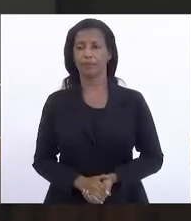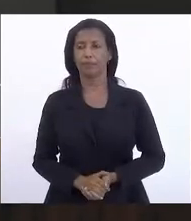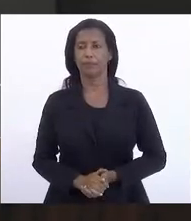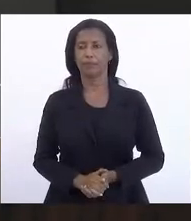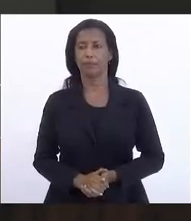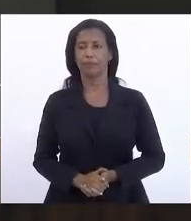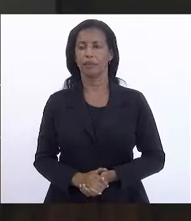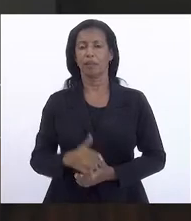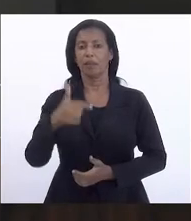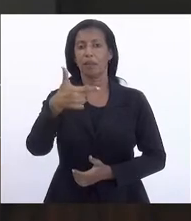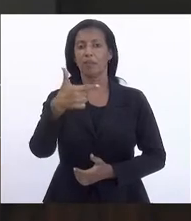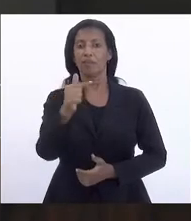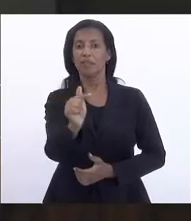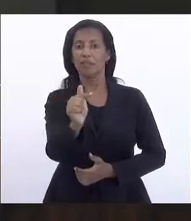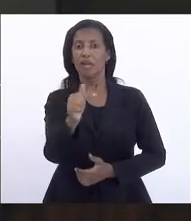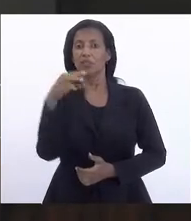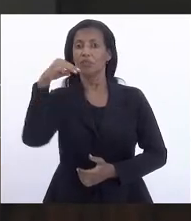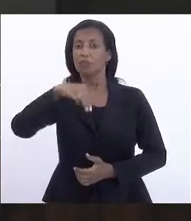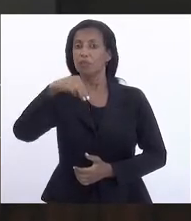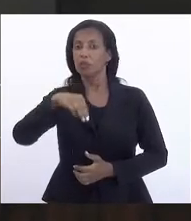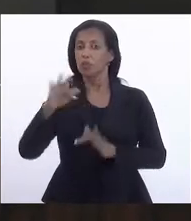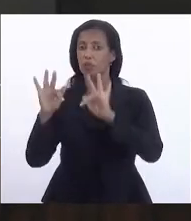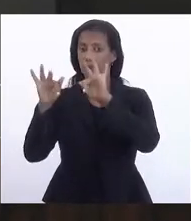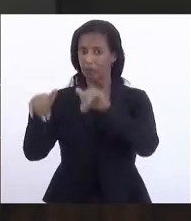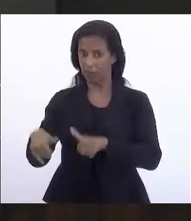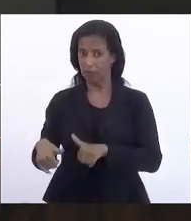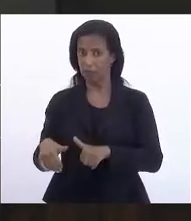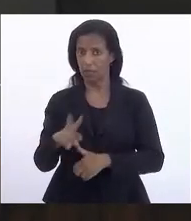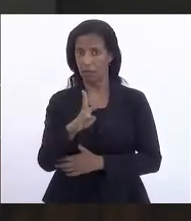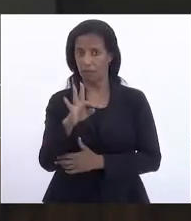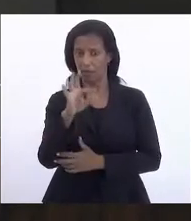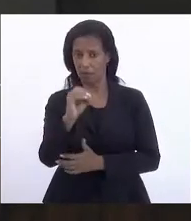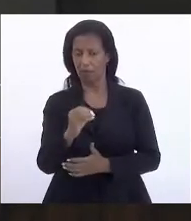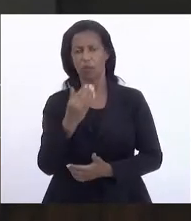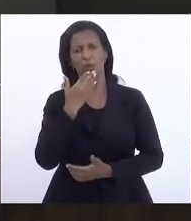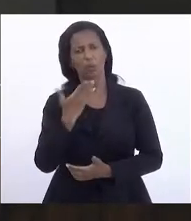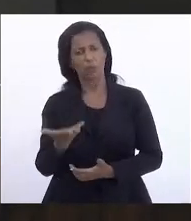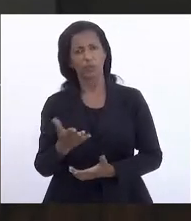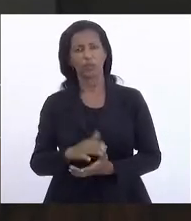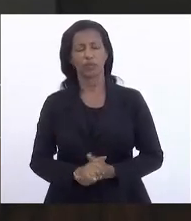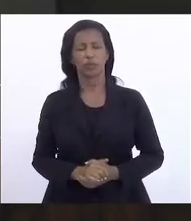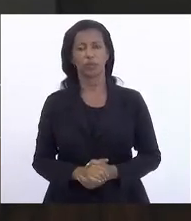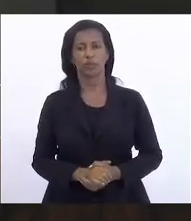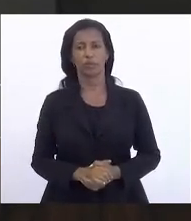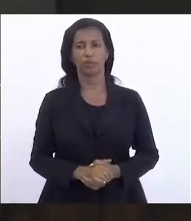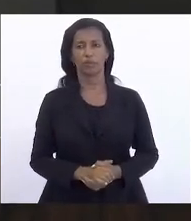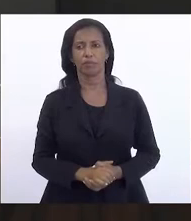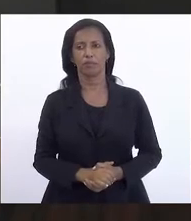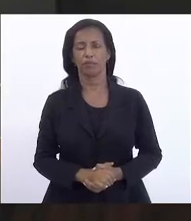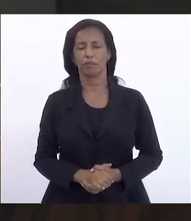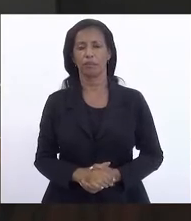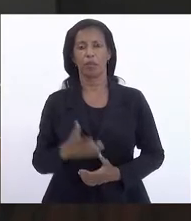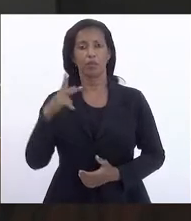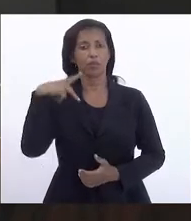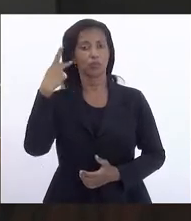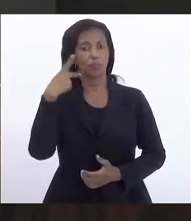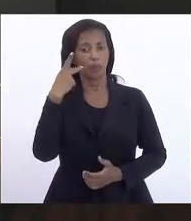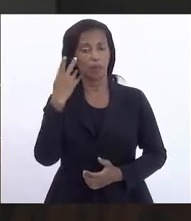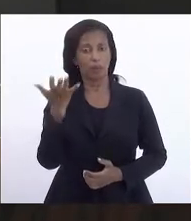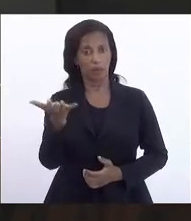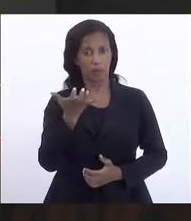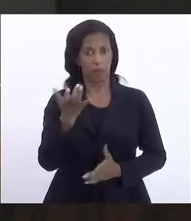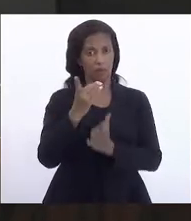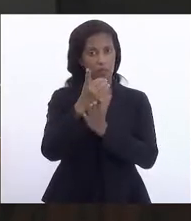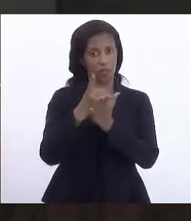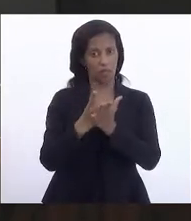27 minutos para encerrar a pauta de veto. Então, eu pediria aos parlamentares que queiram fazer